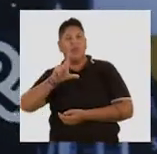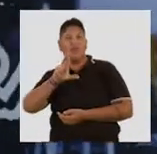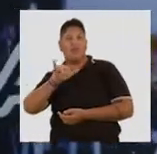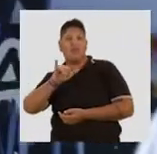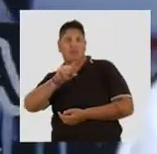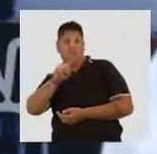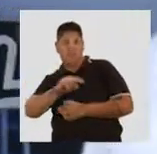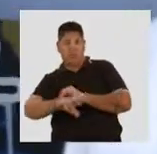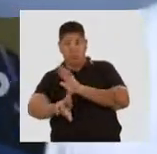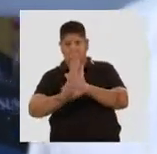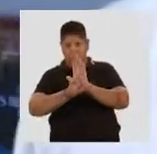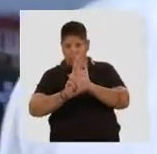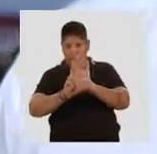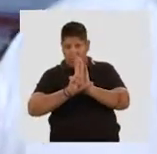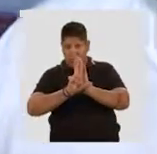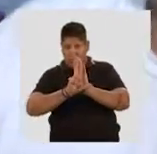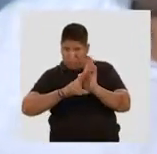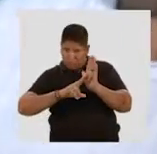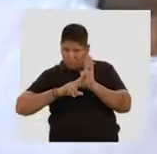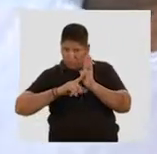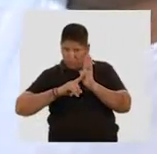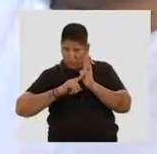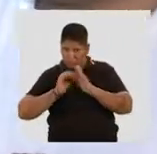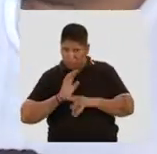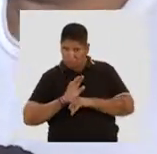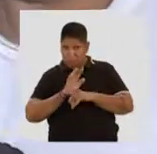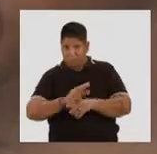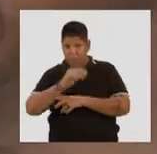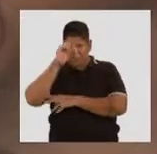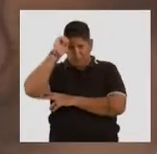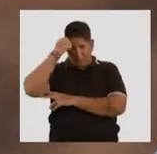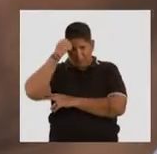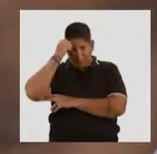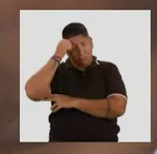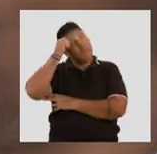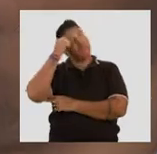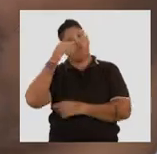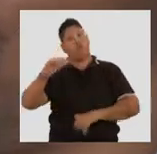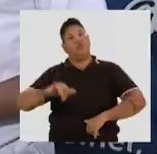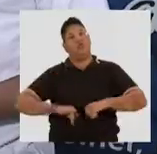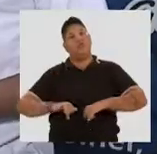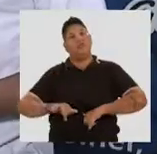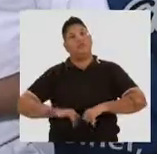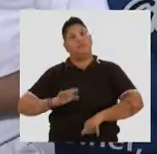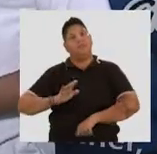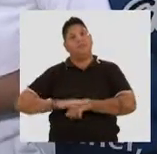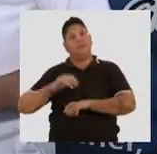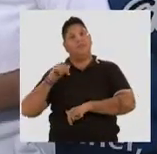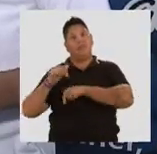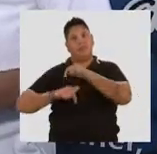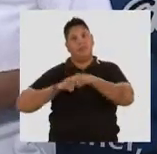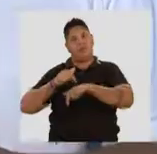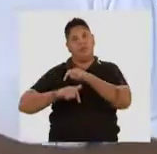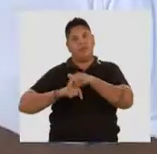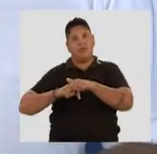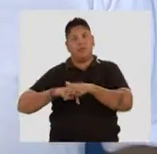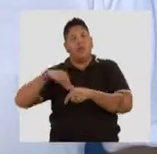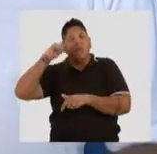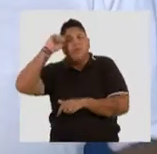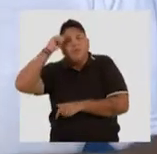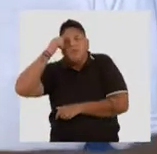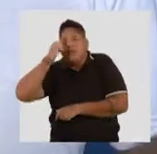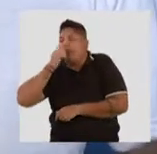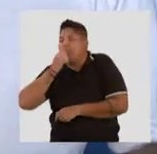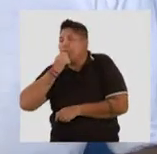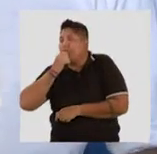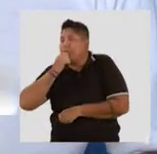Para Luiz Pereira, representante de uma ONG de apoio a negros, afrodescendentes sofrem mais no mercado de trabalho. O